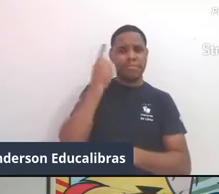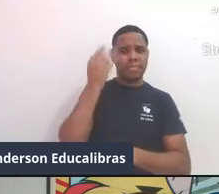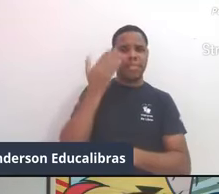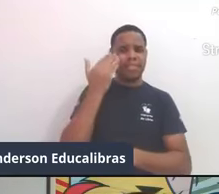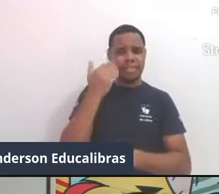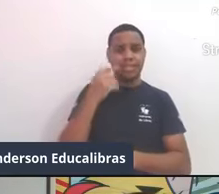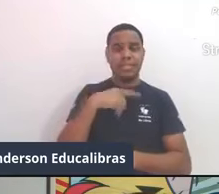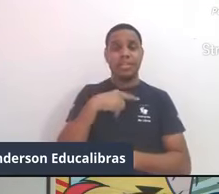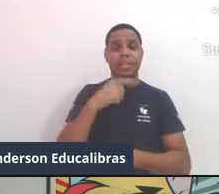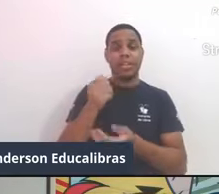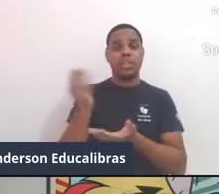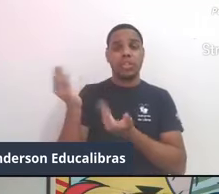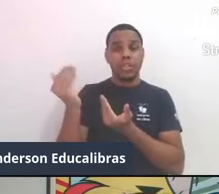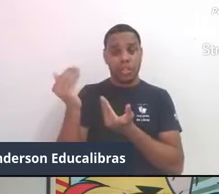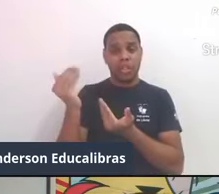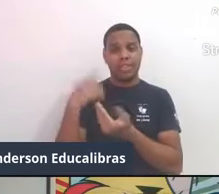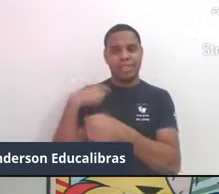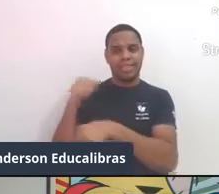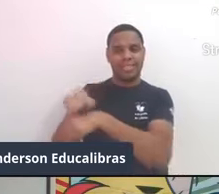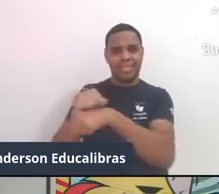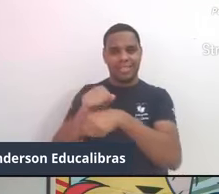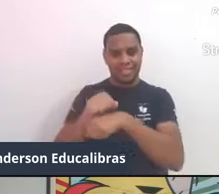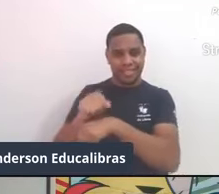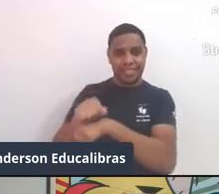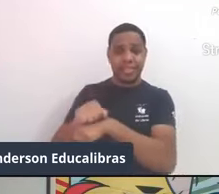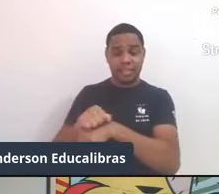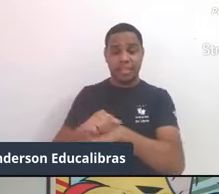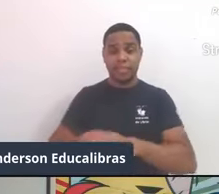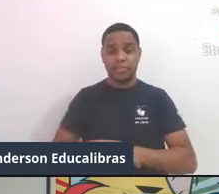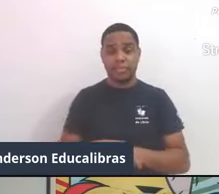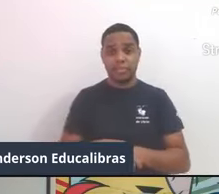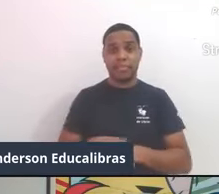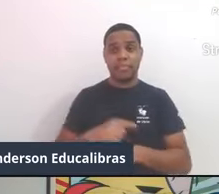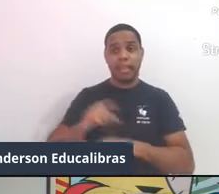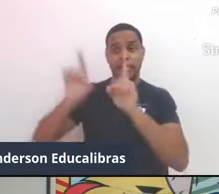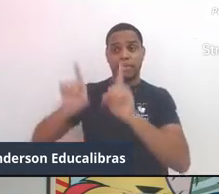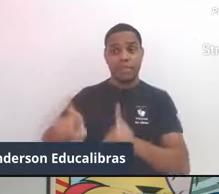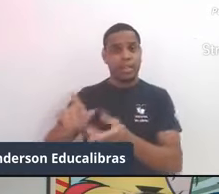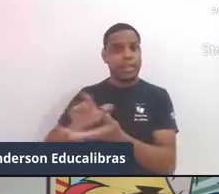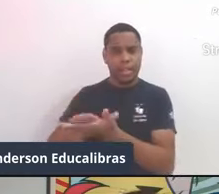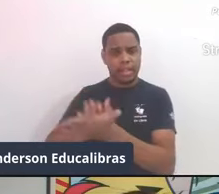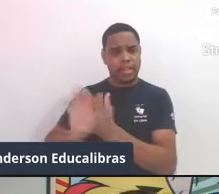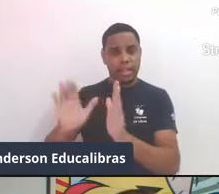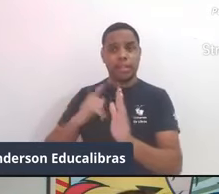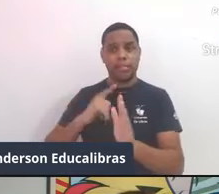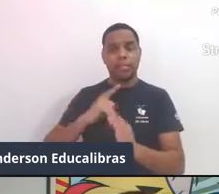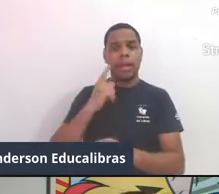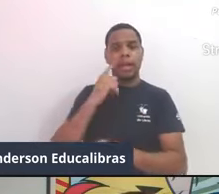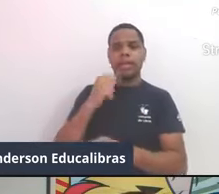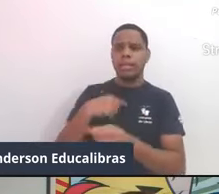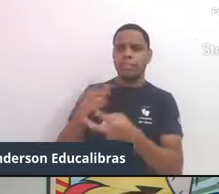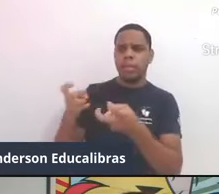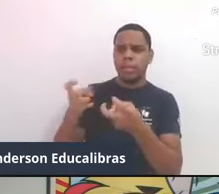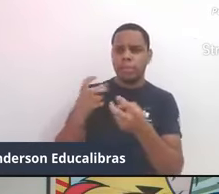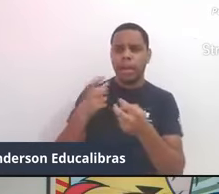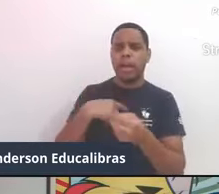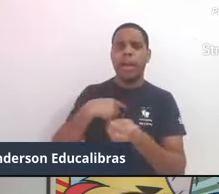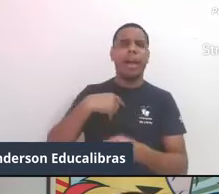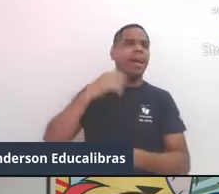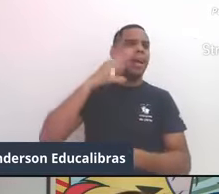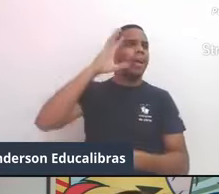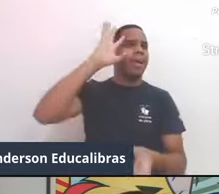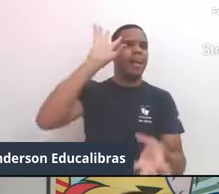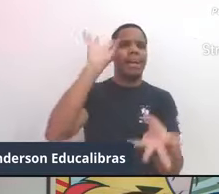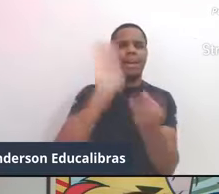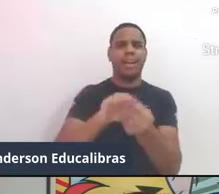com jovens vulneráveis, não especificamente com deficiência, mas que nos abriu os olhos de que hoje,